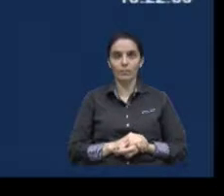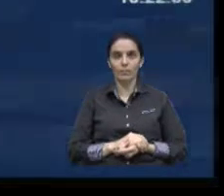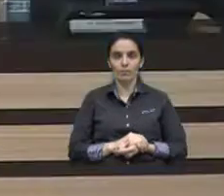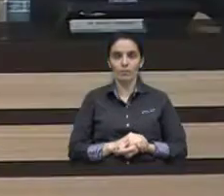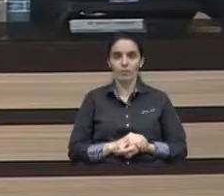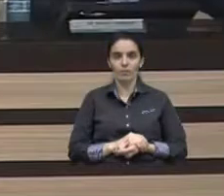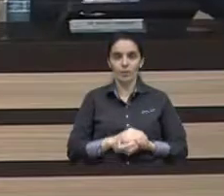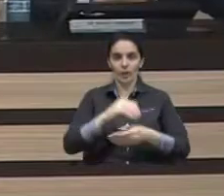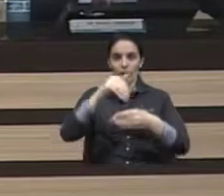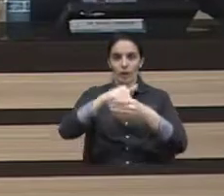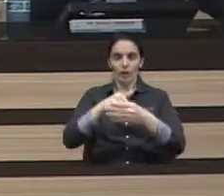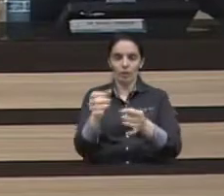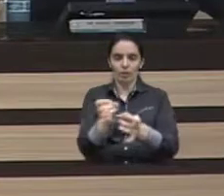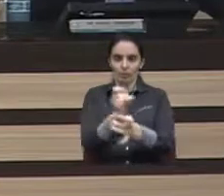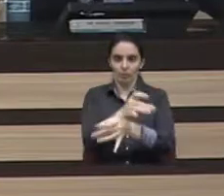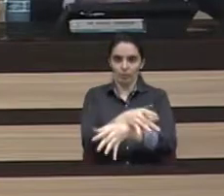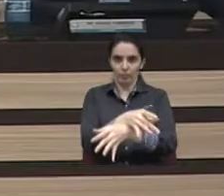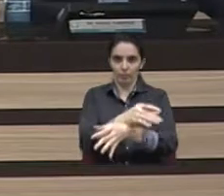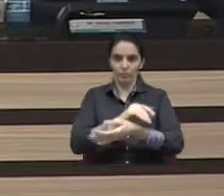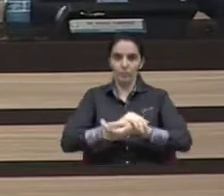Está encerrada a votação.